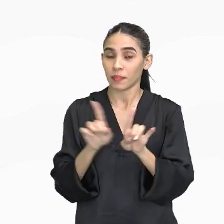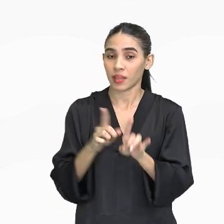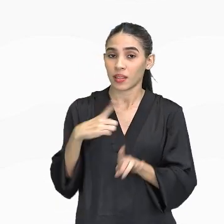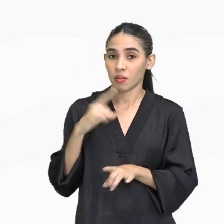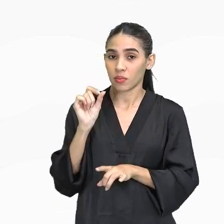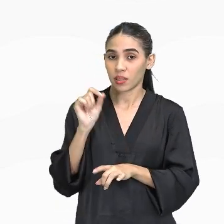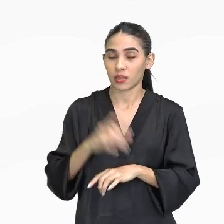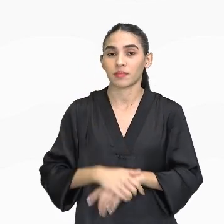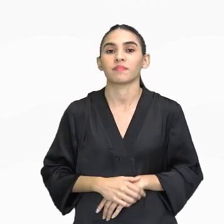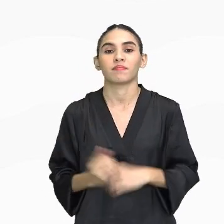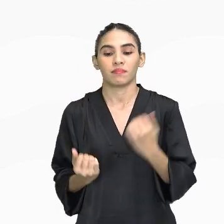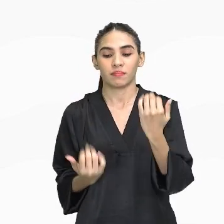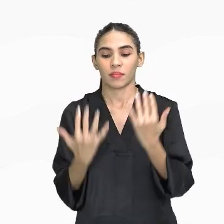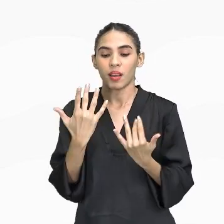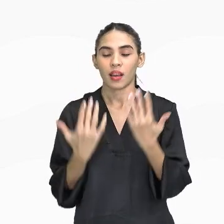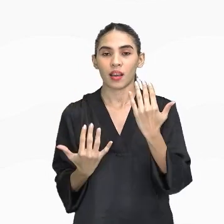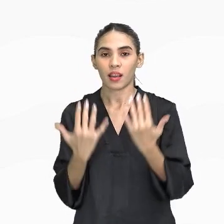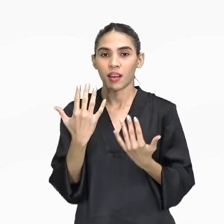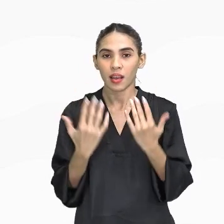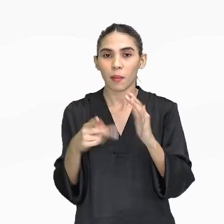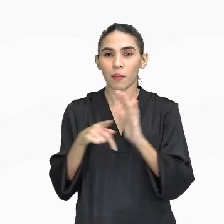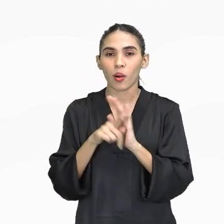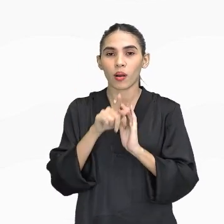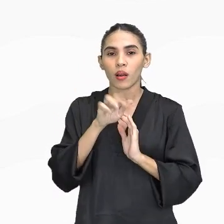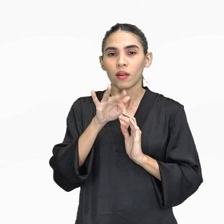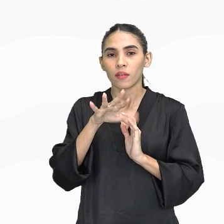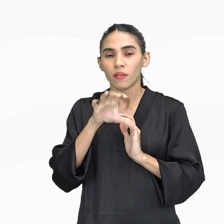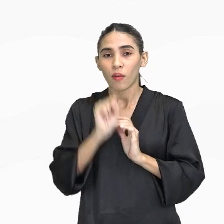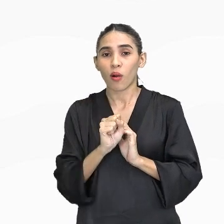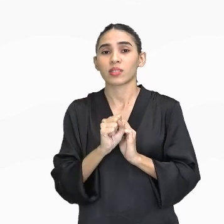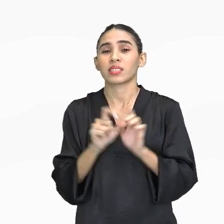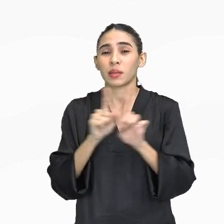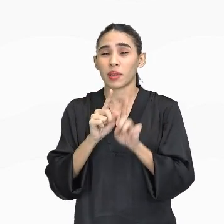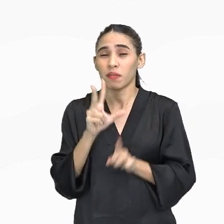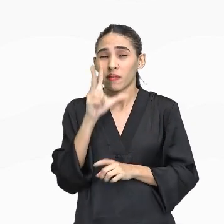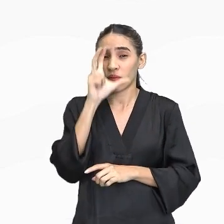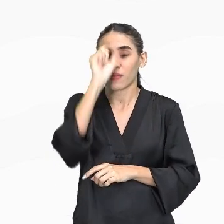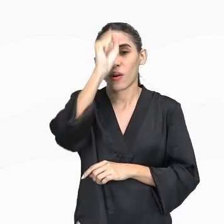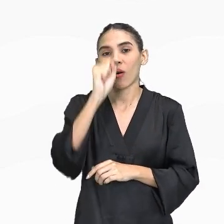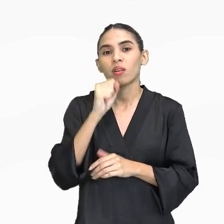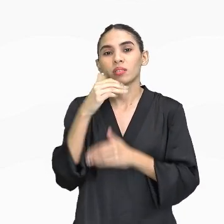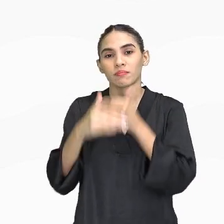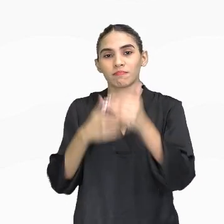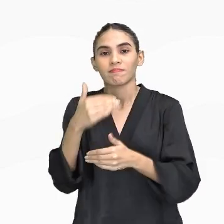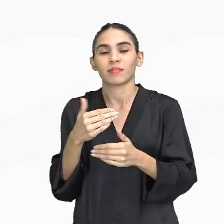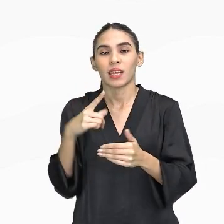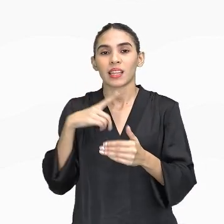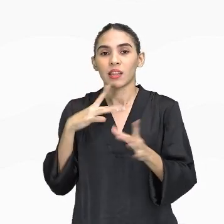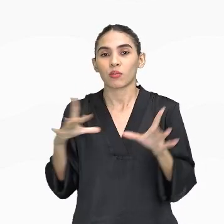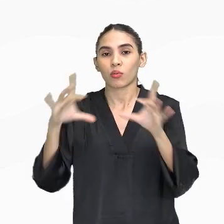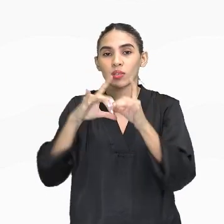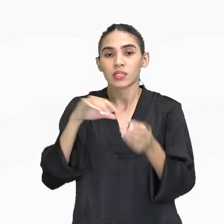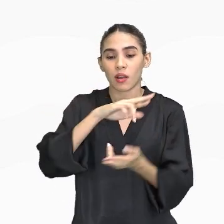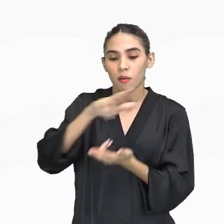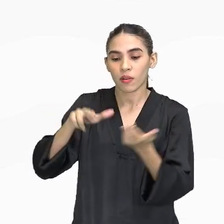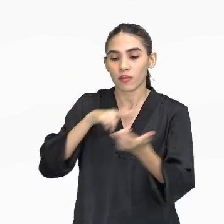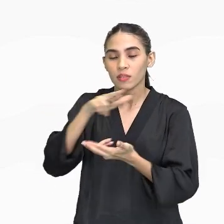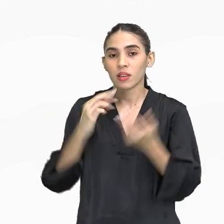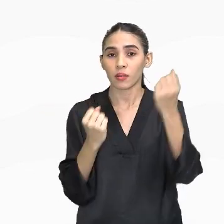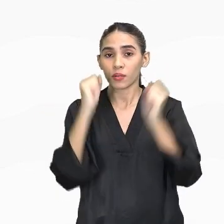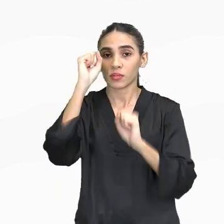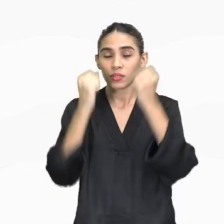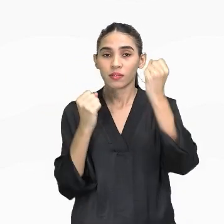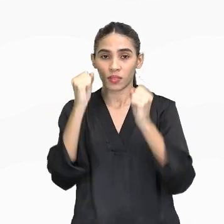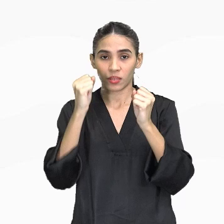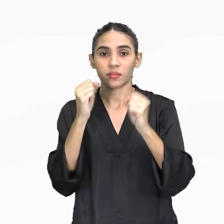aí a queima de combustíveis fósseis, né? Que veio se intensificando justamente a partir da Revolução Industrial, né? Com a queima